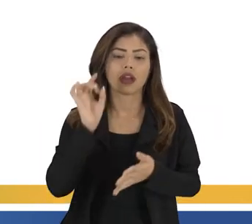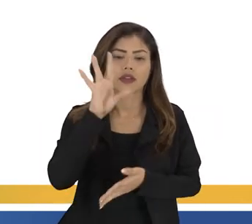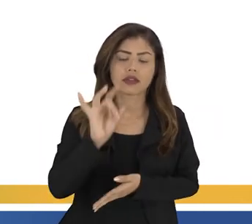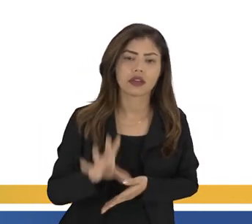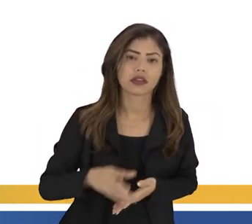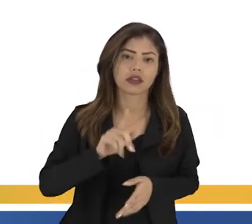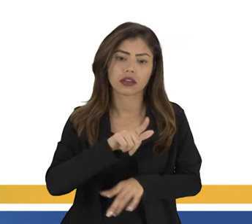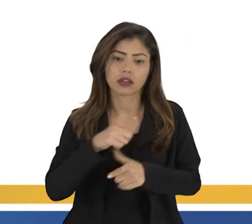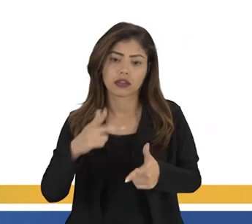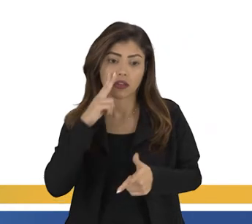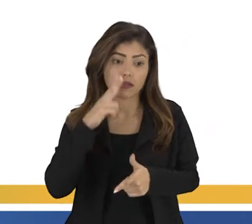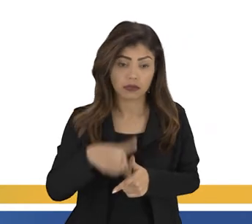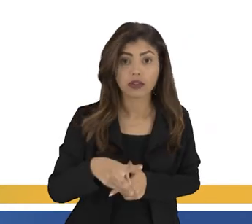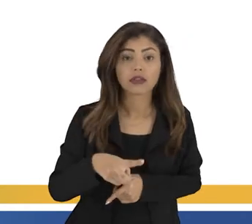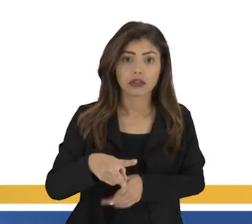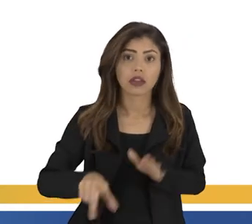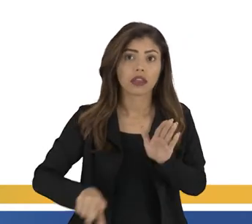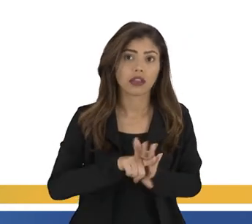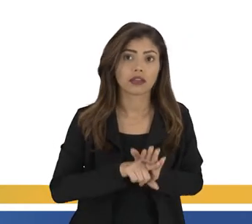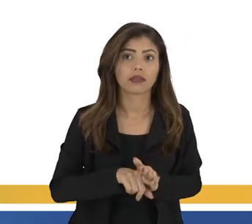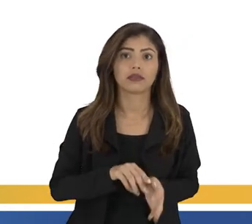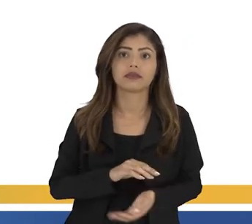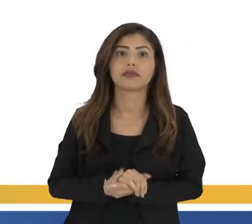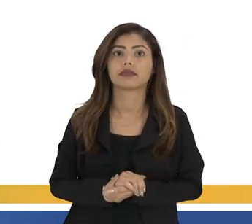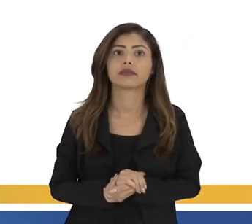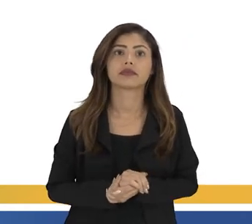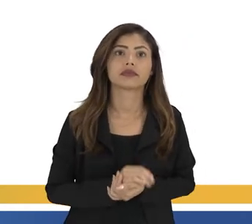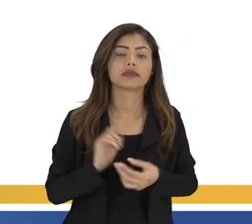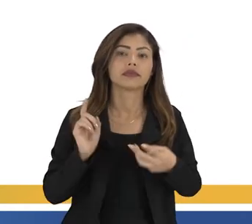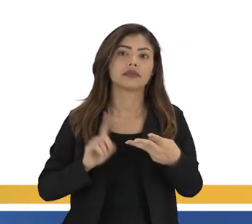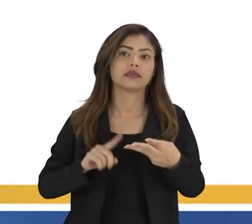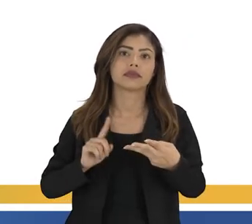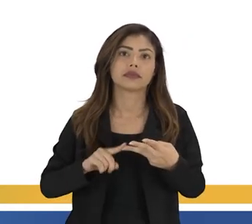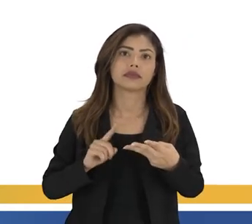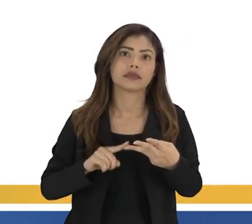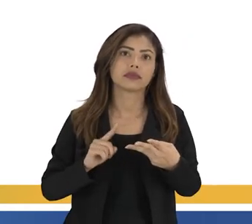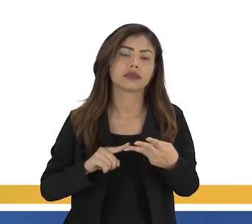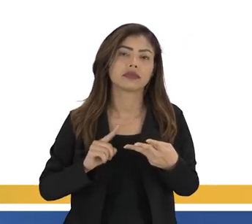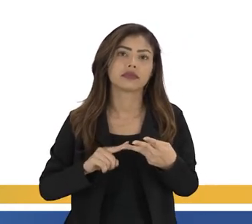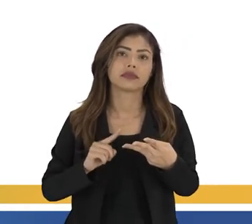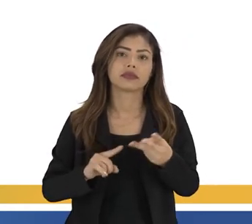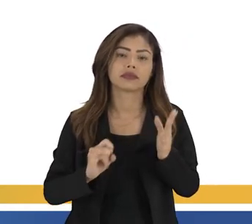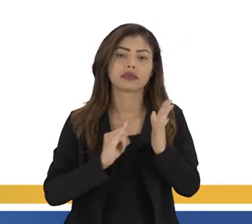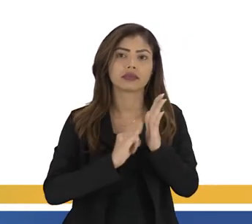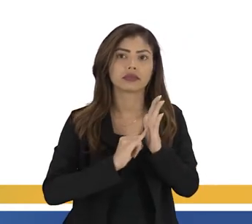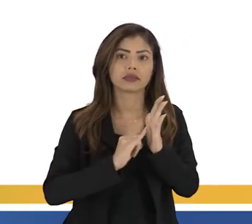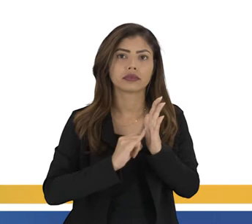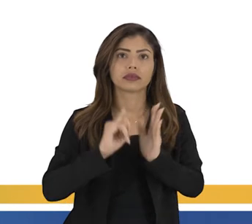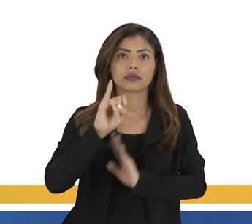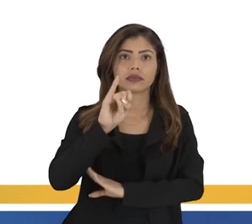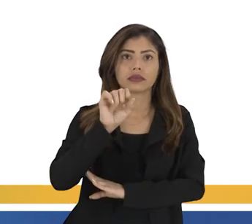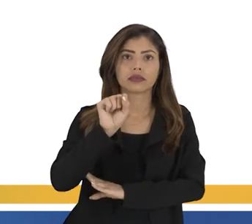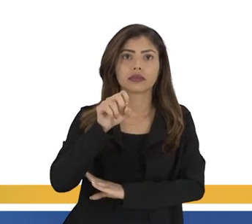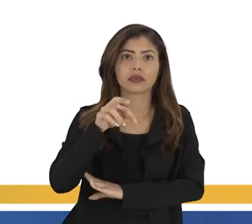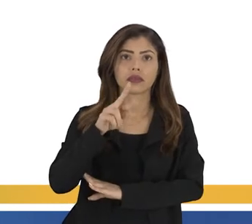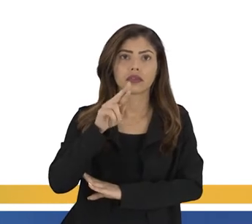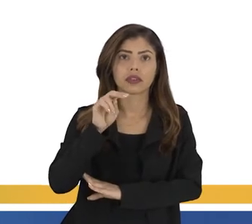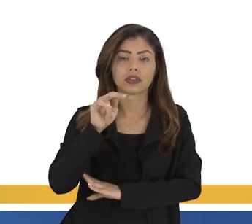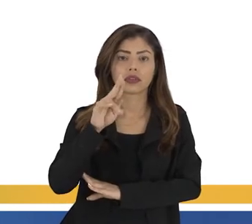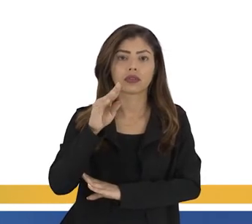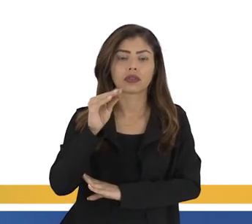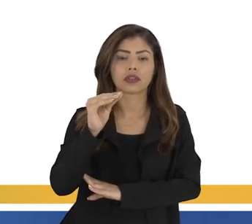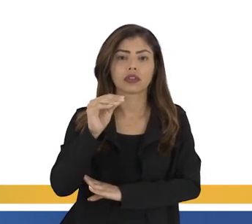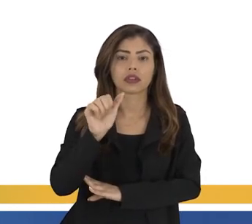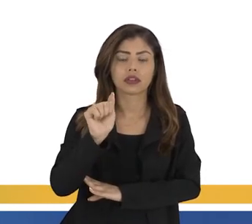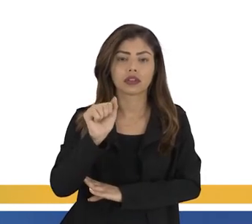né daquilo que não estava previsto exatamente na lei no outro ponto é a questão das institutas né que eram os